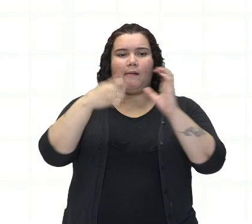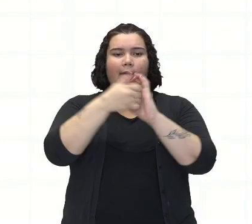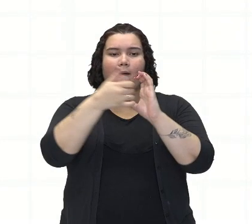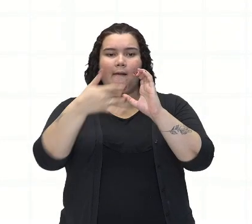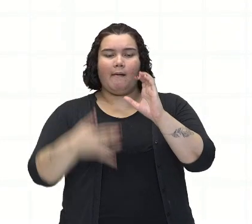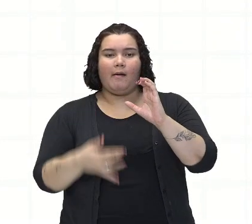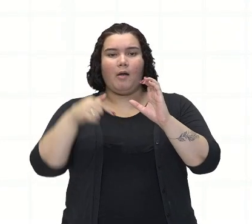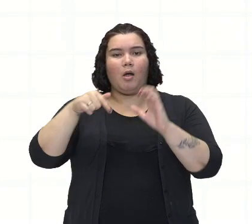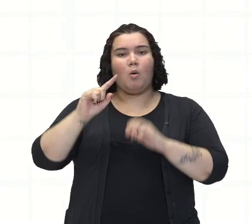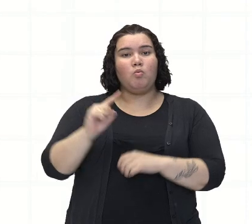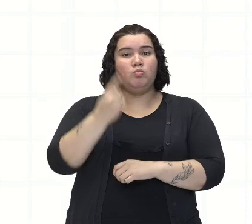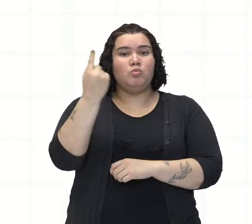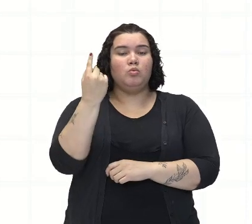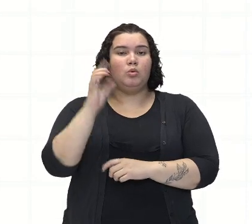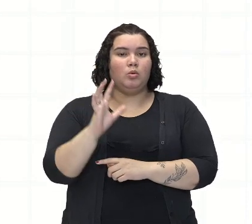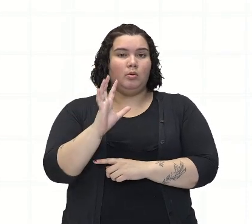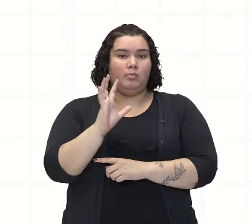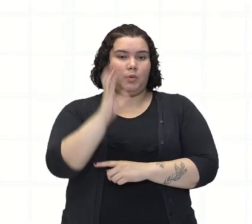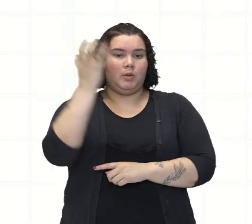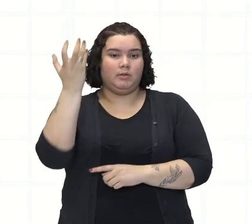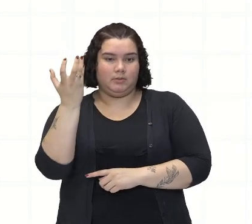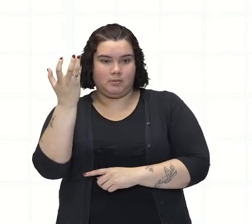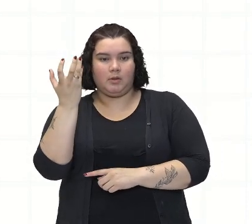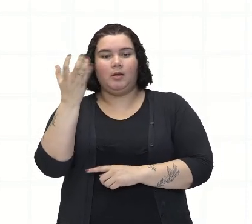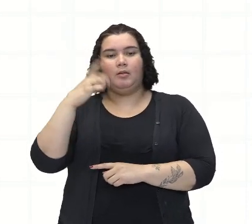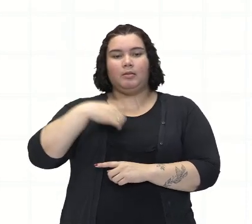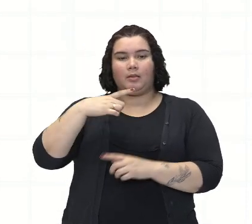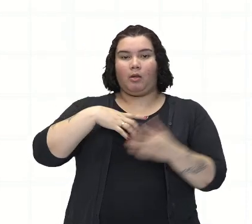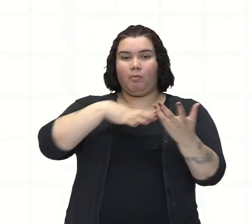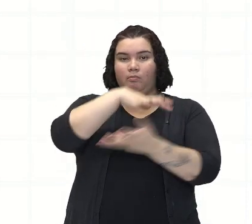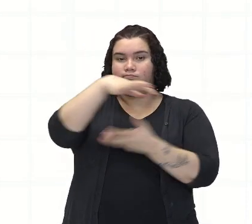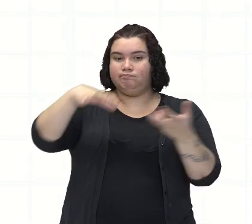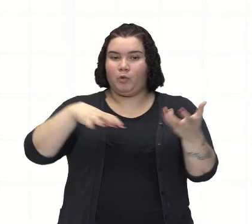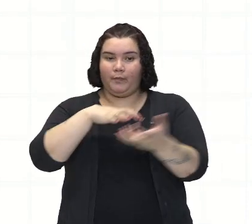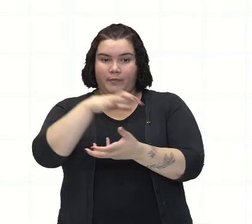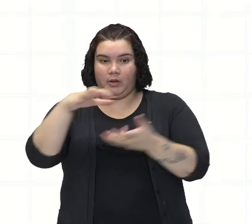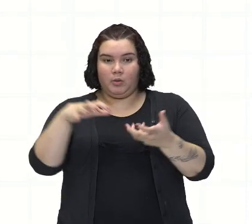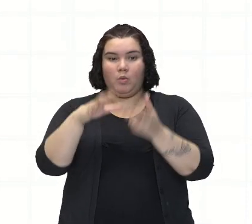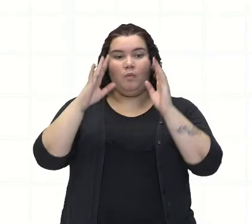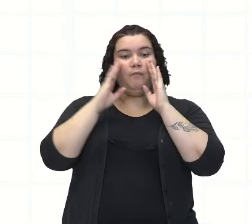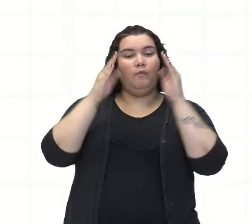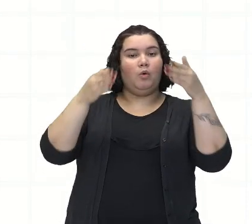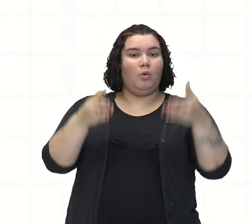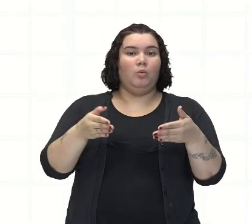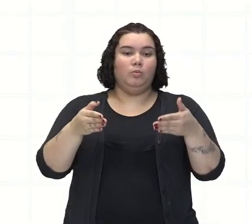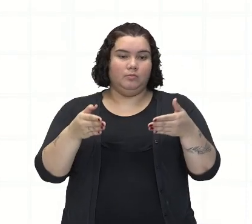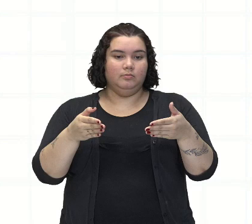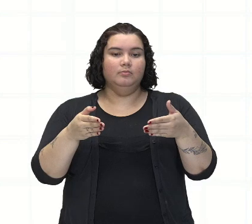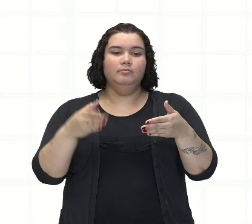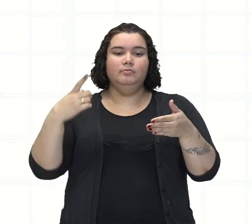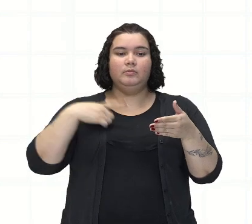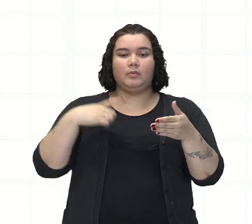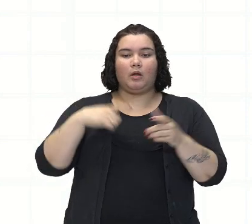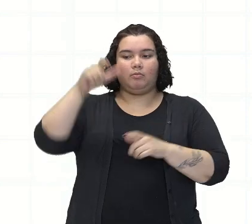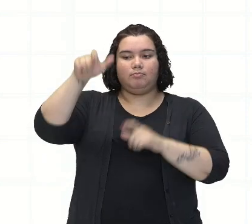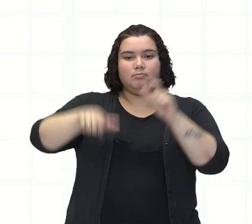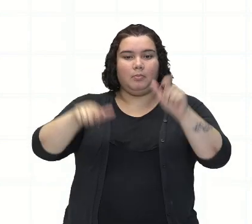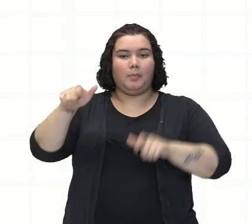situação dramática, focalizando um conflito central, isso aqui é importante, enfrentado pelo